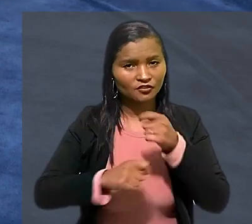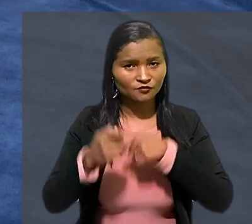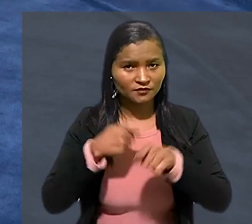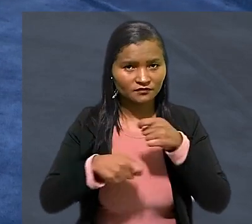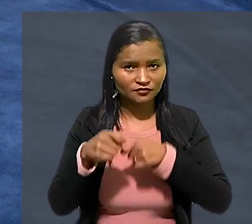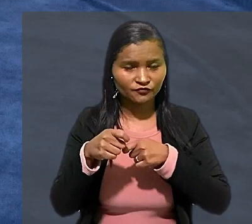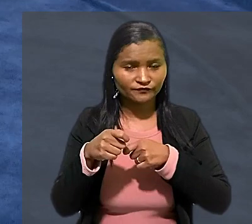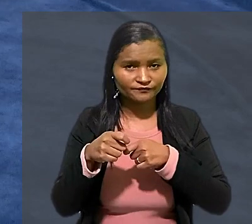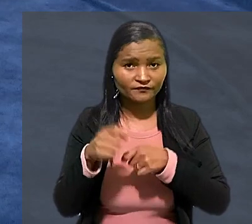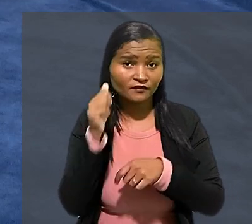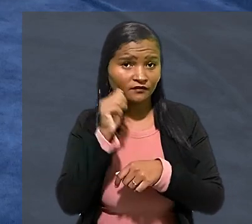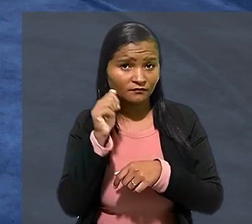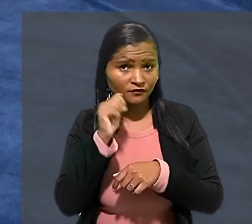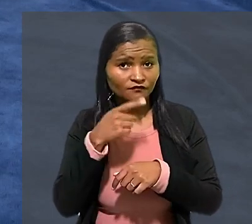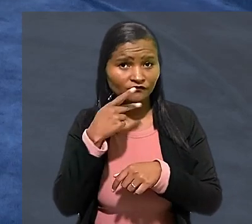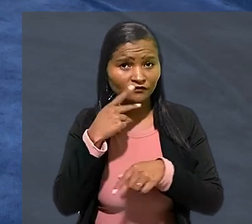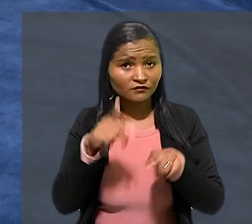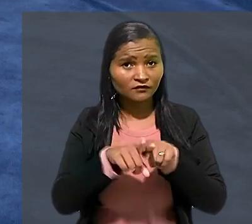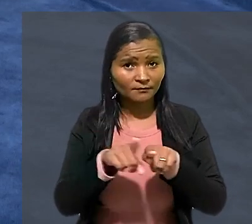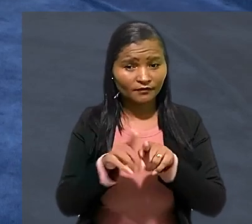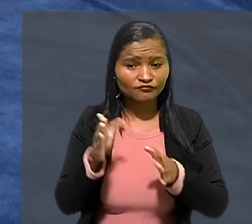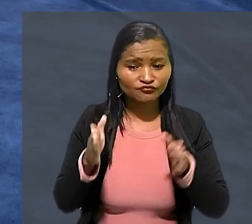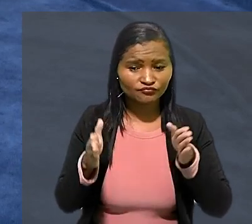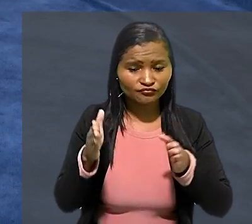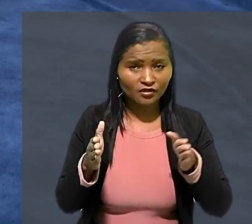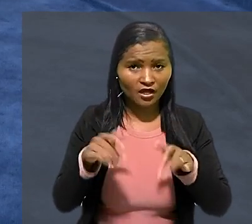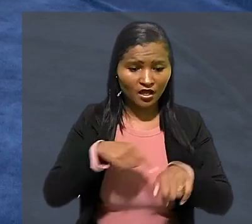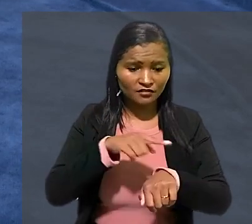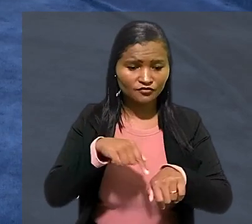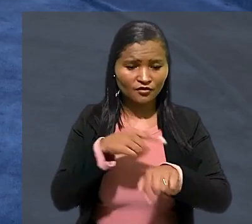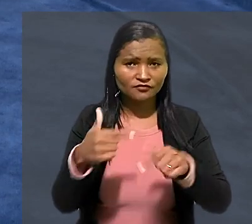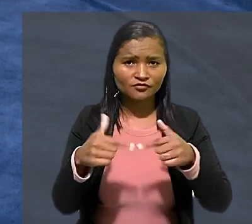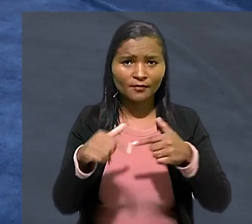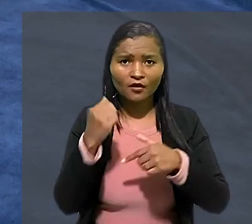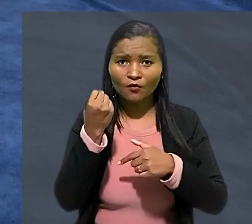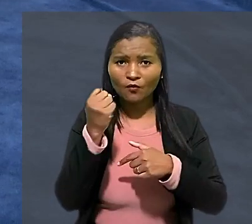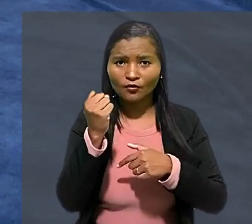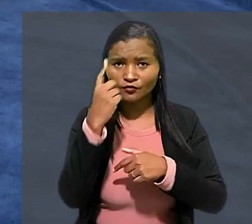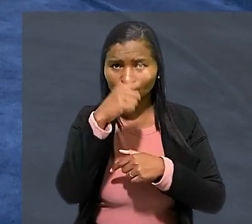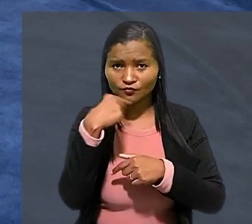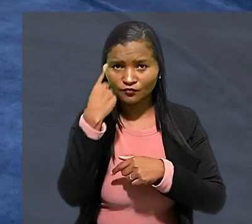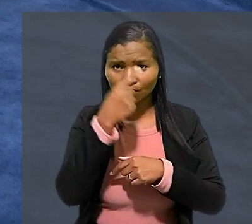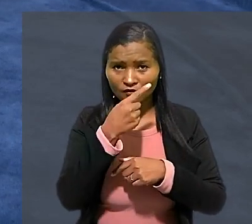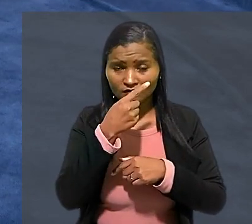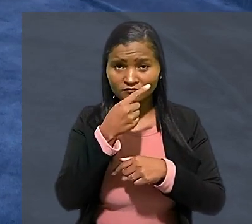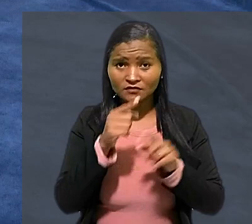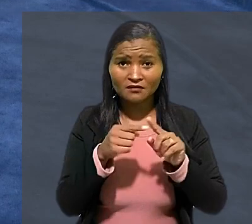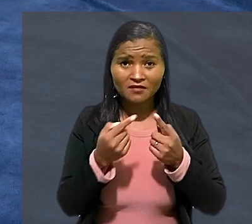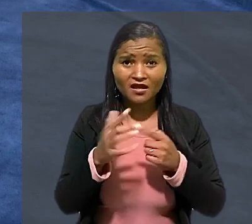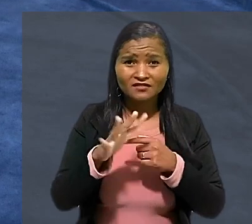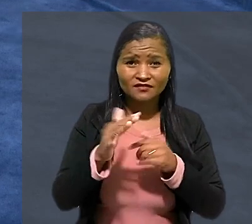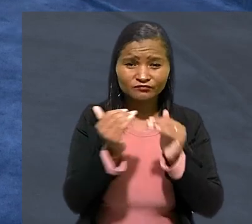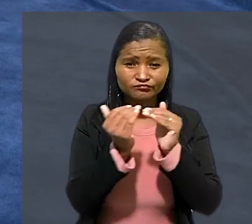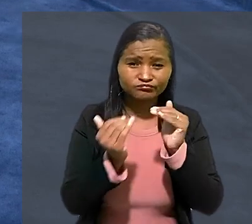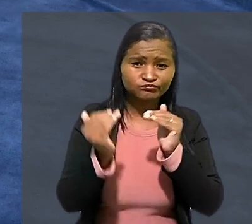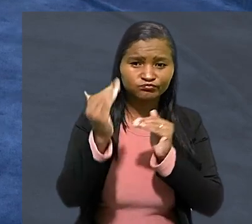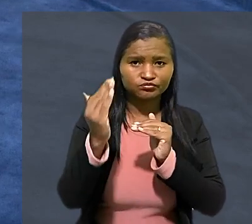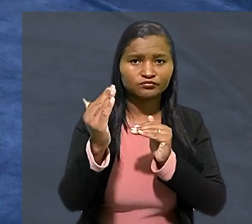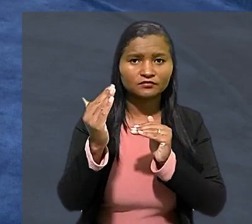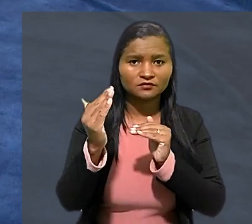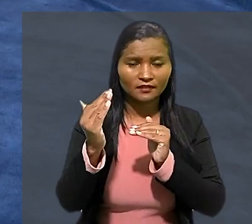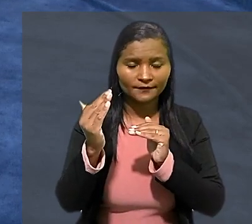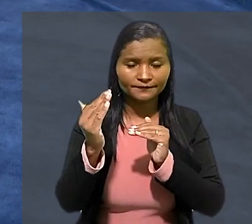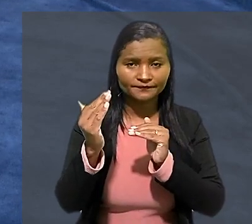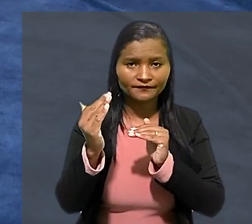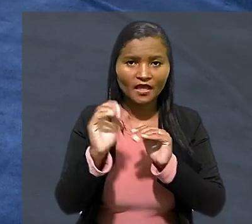diretoria administrativa. Ela disse ainda que no período, a jornada de trabalho era de 8 horas e muitas vezes